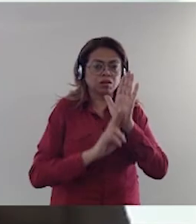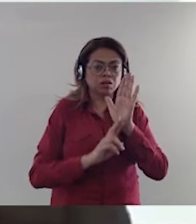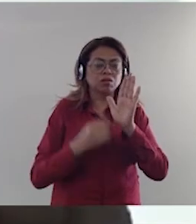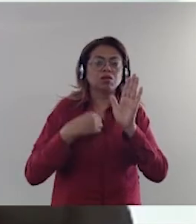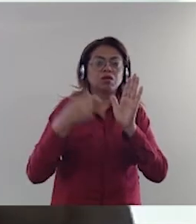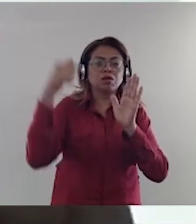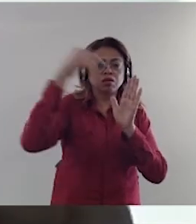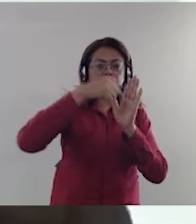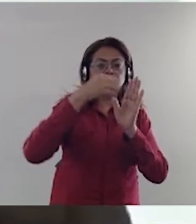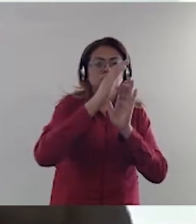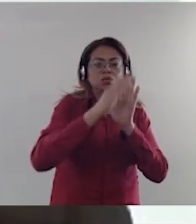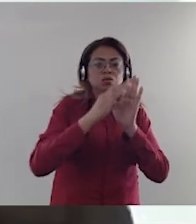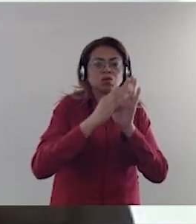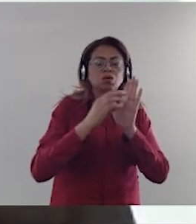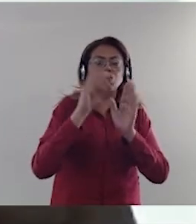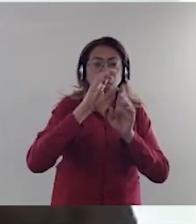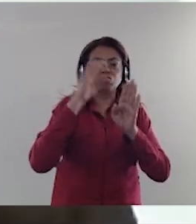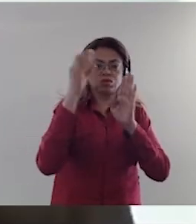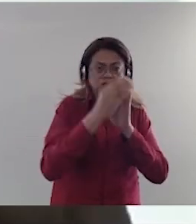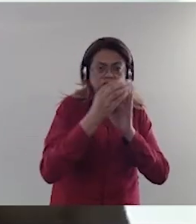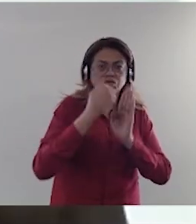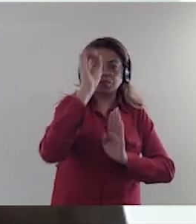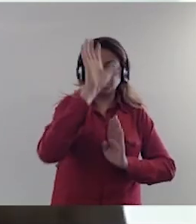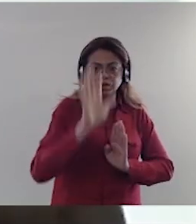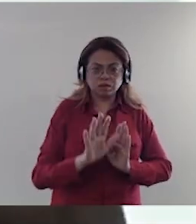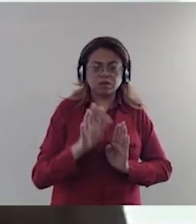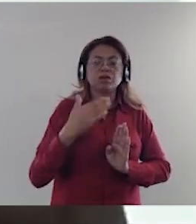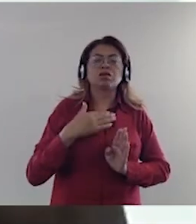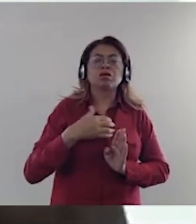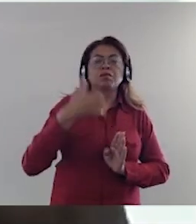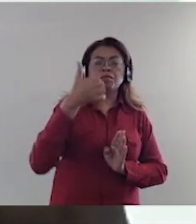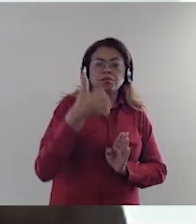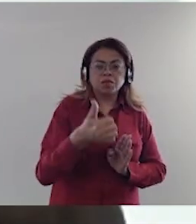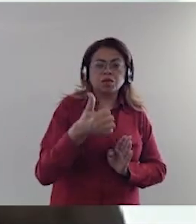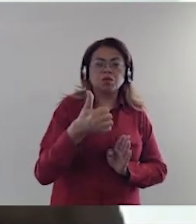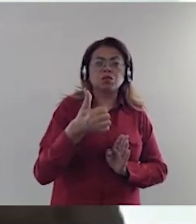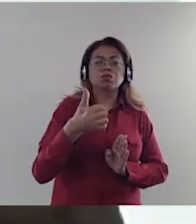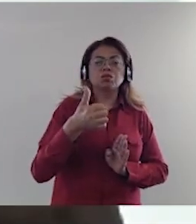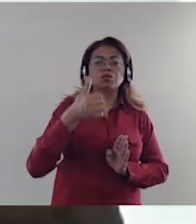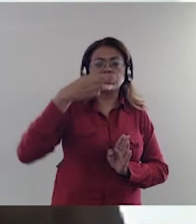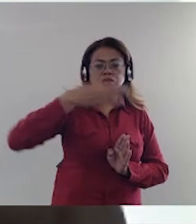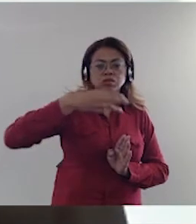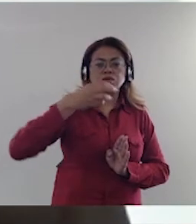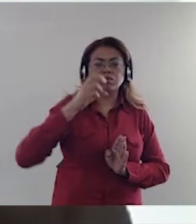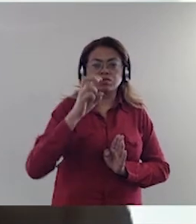artigos 1358b a 1358U.